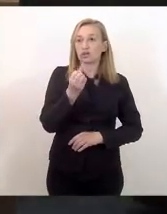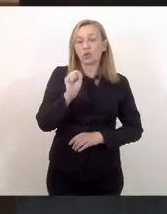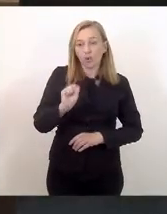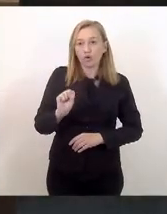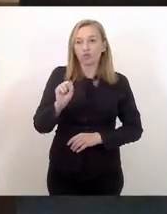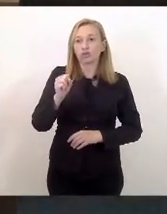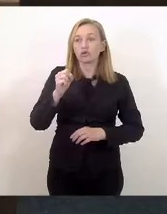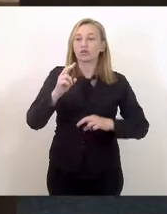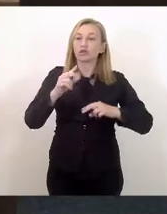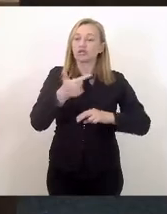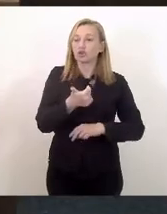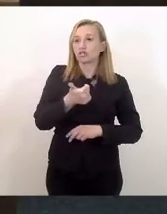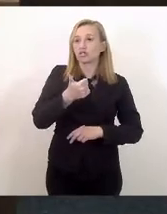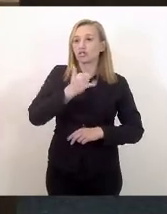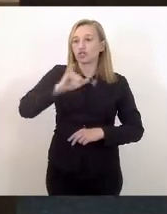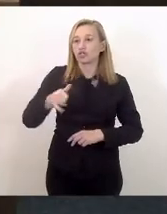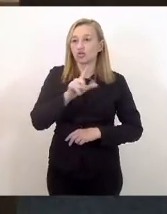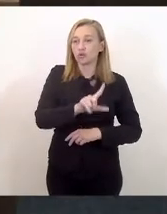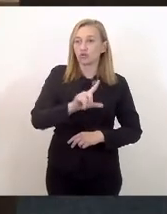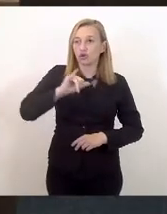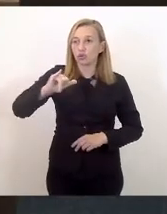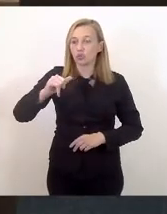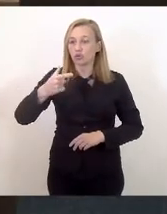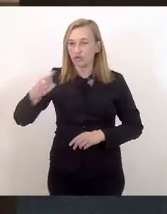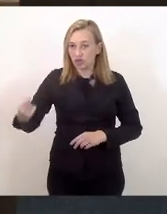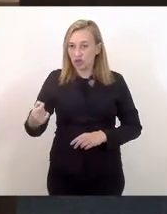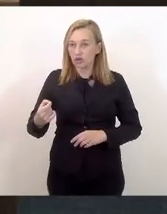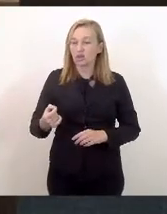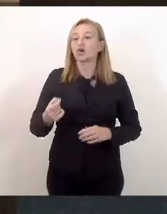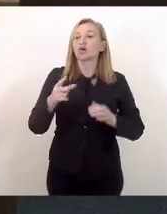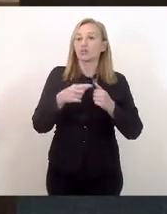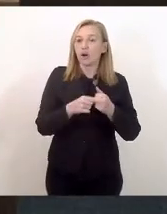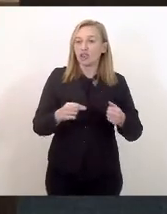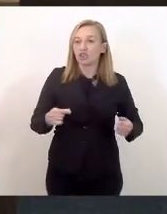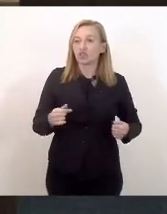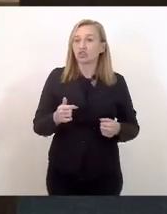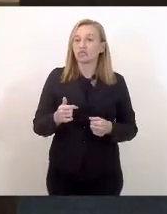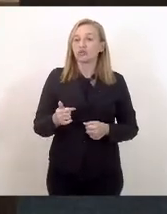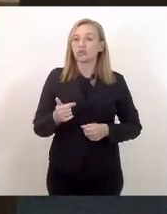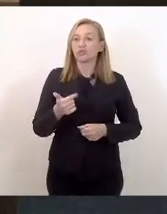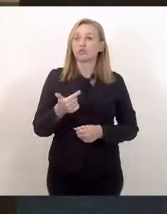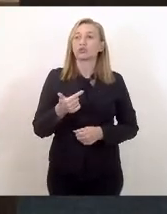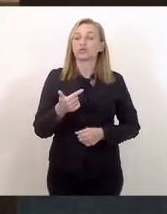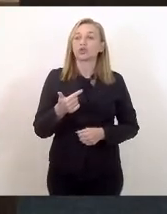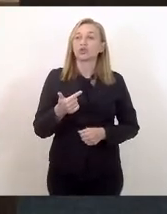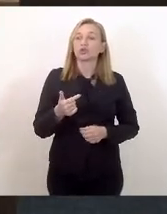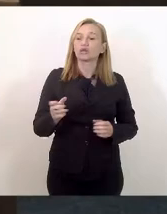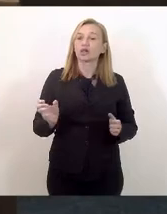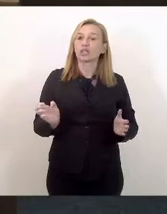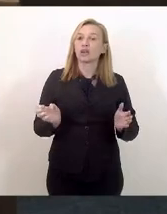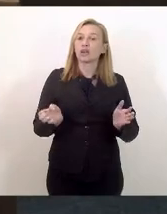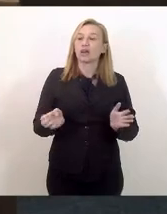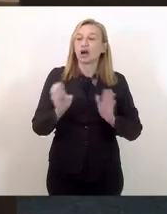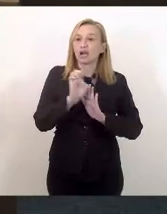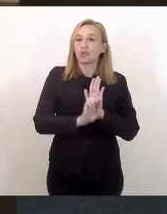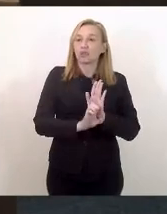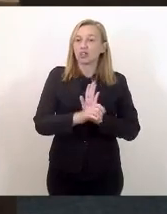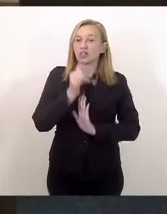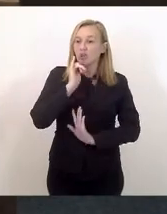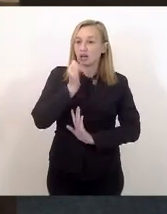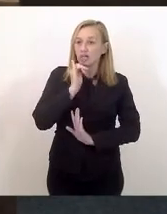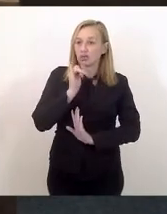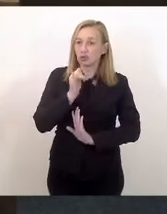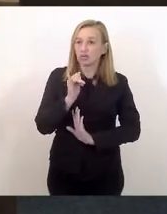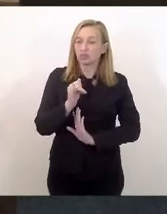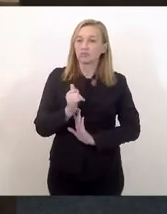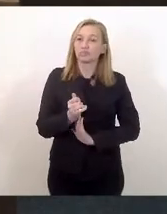no artigo 2º, eu botei a emenda do relator. A execução da presente lei está condicionada